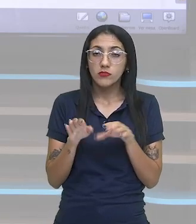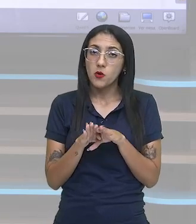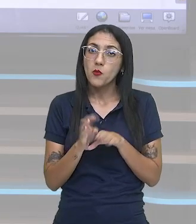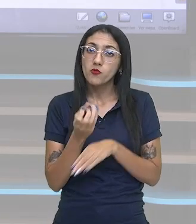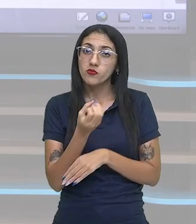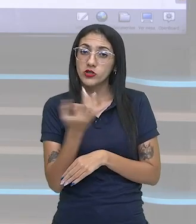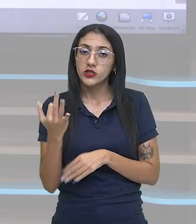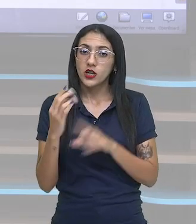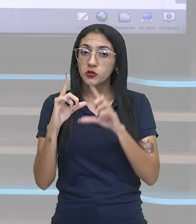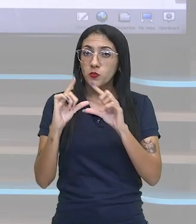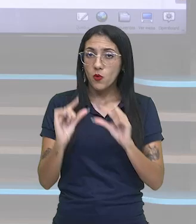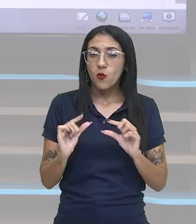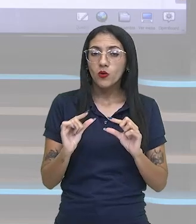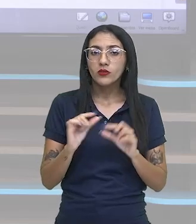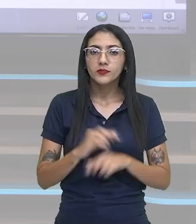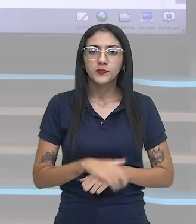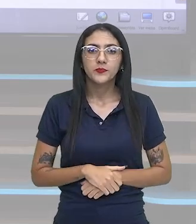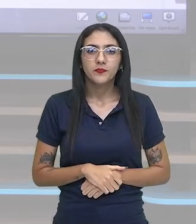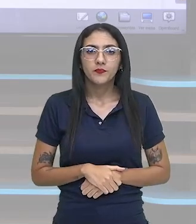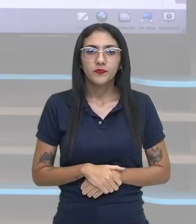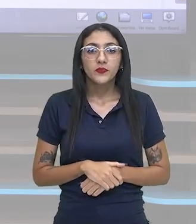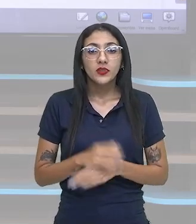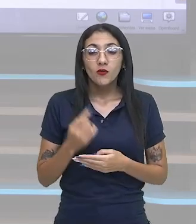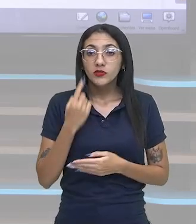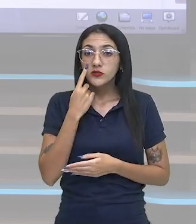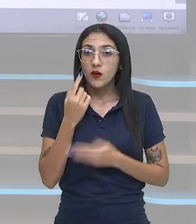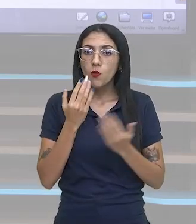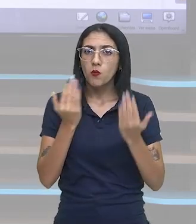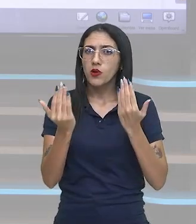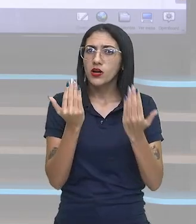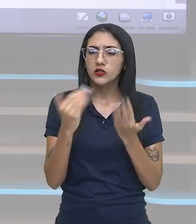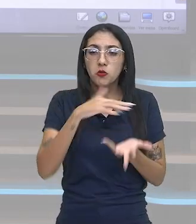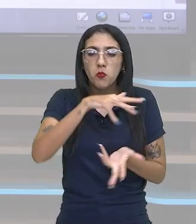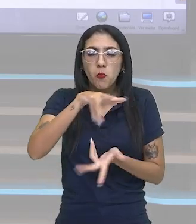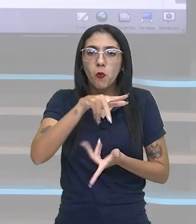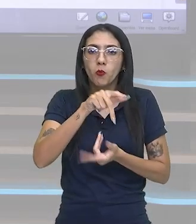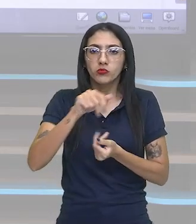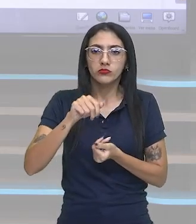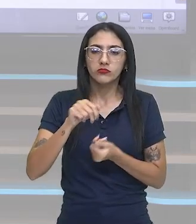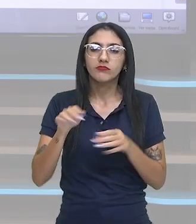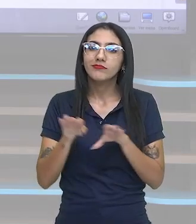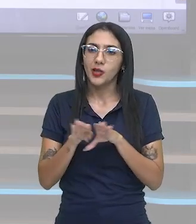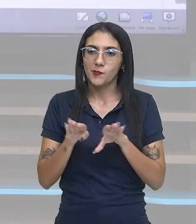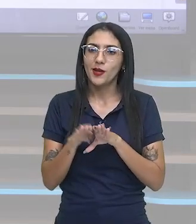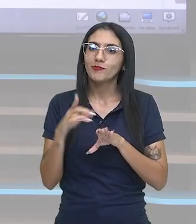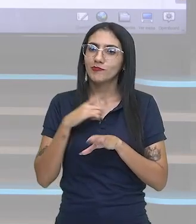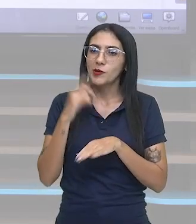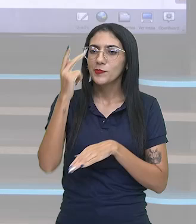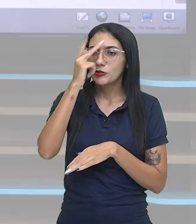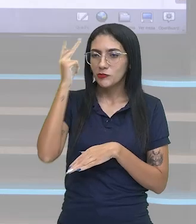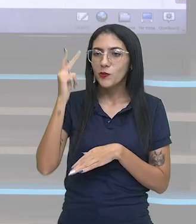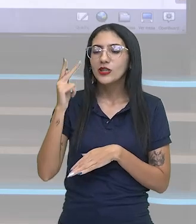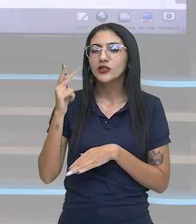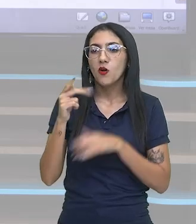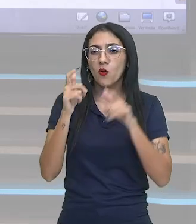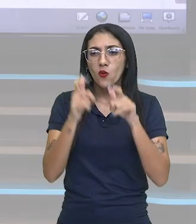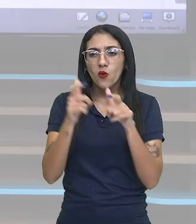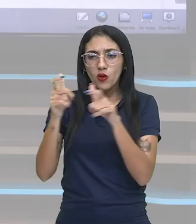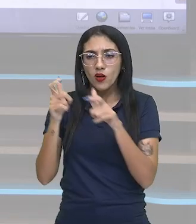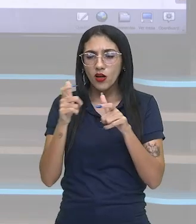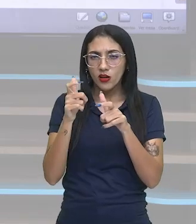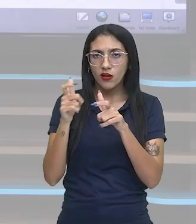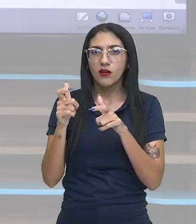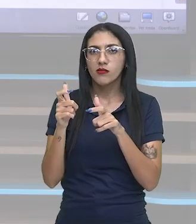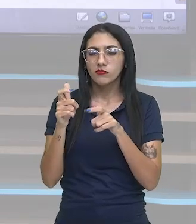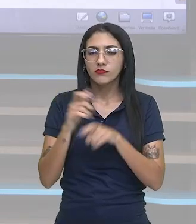gente do que na região sudeste. Então, quando a gente pega o planeta inteiro, também existem áreas onde vai ter mais e menos pessoas compartilhando o